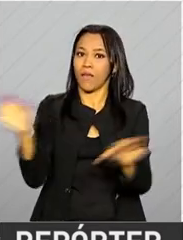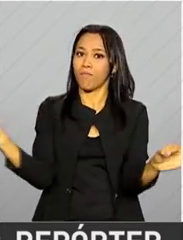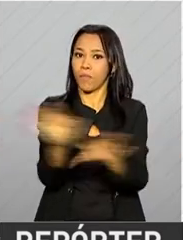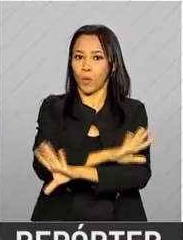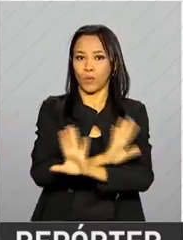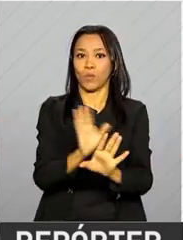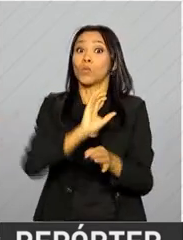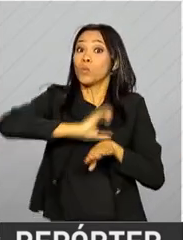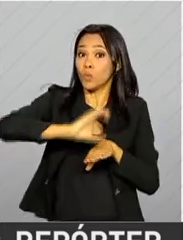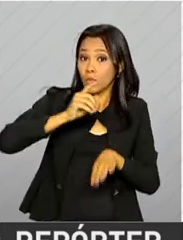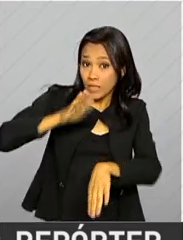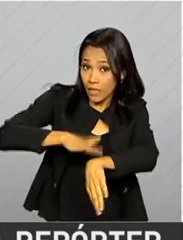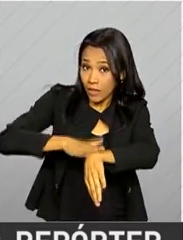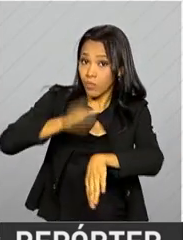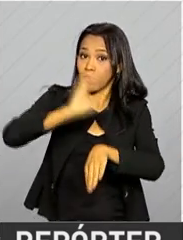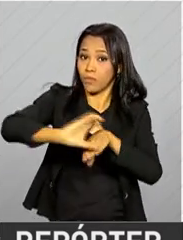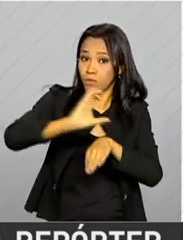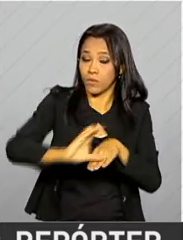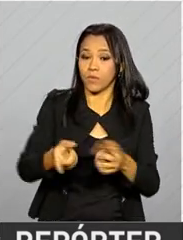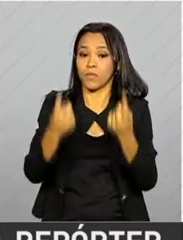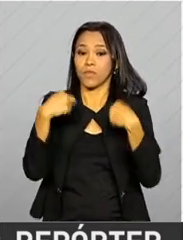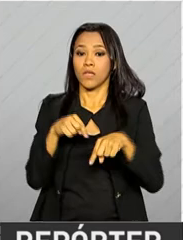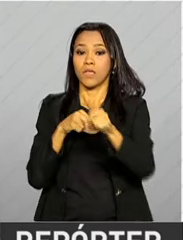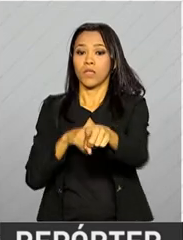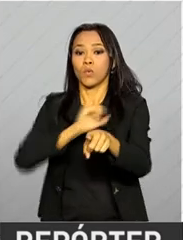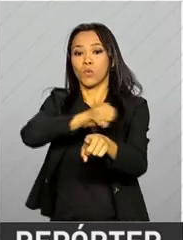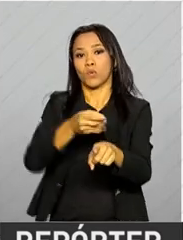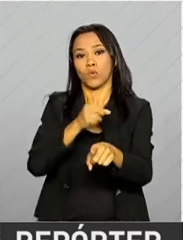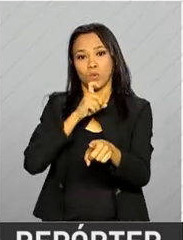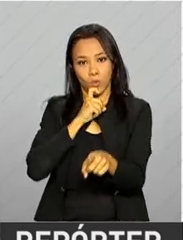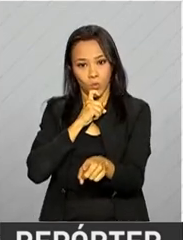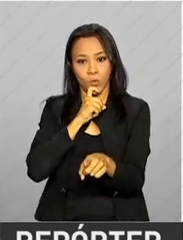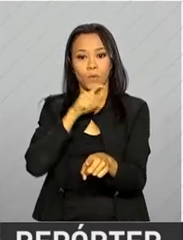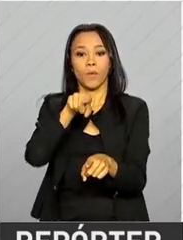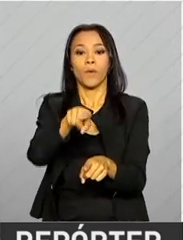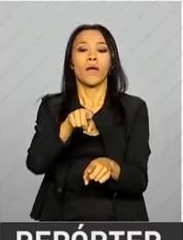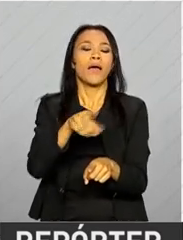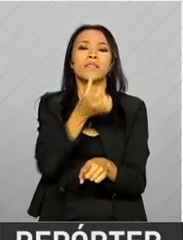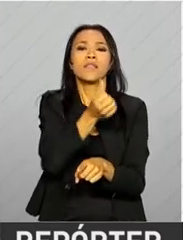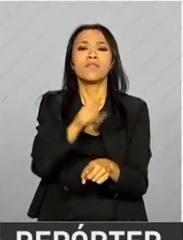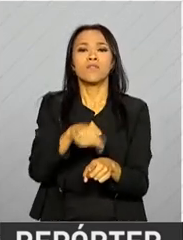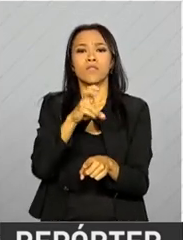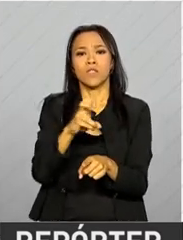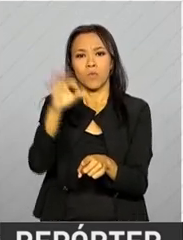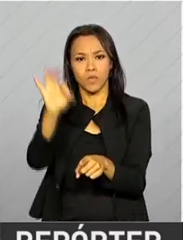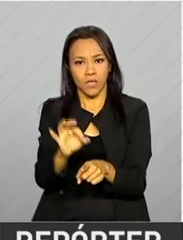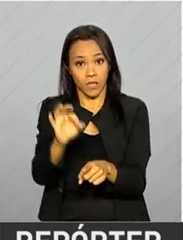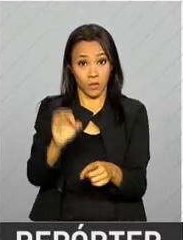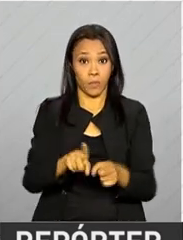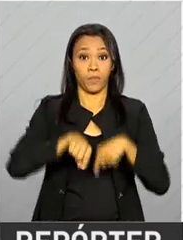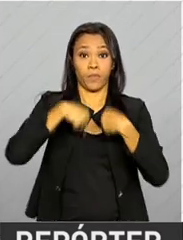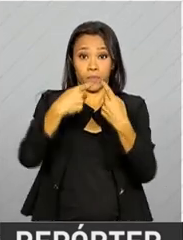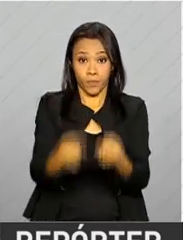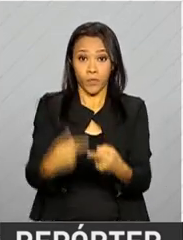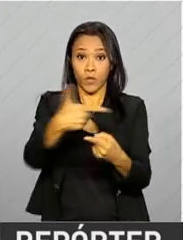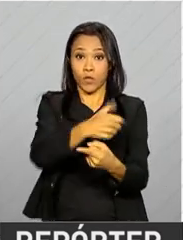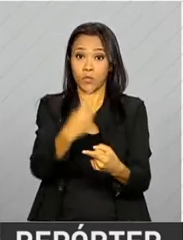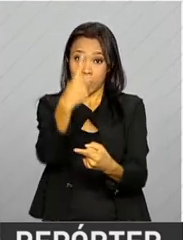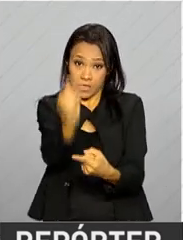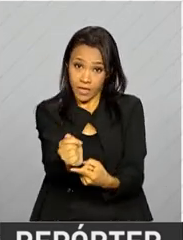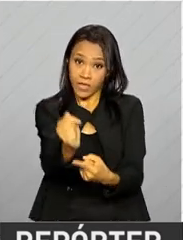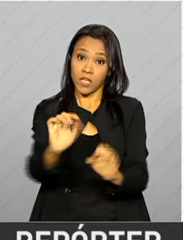juros dos contratos firmados a partir de julho de 2015 é de seis e meio por cento ao ano para 2017 estão